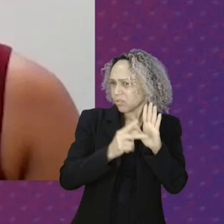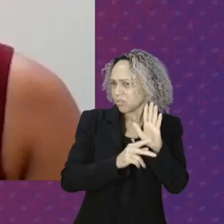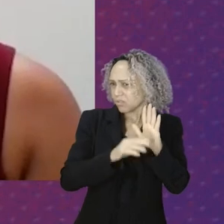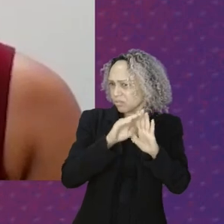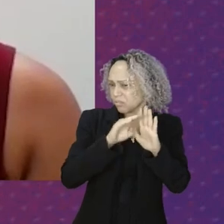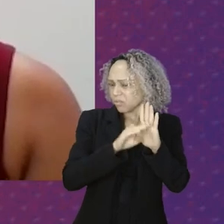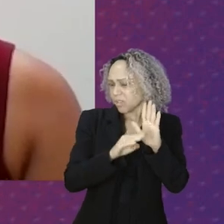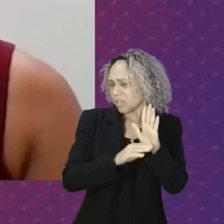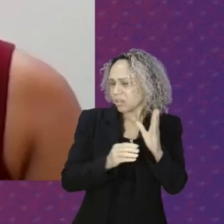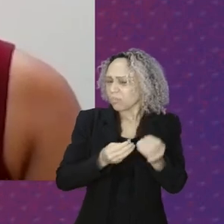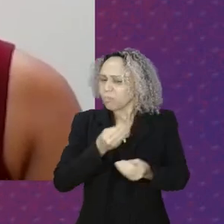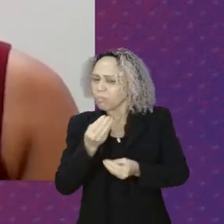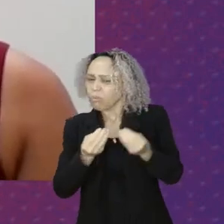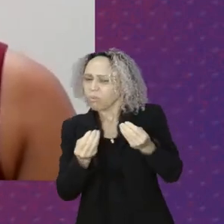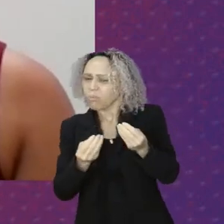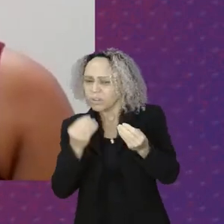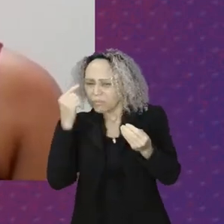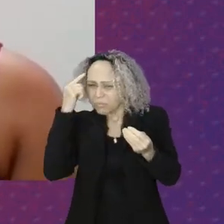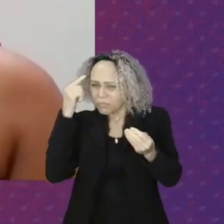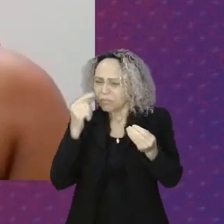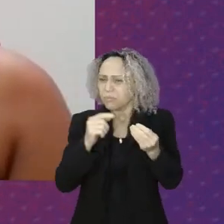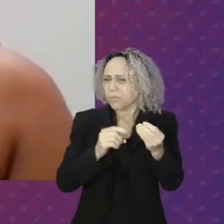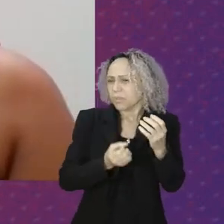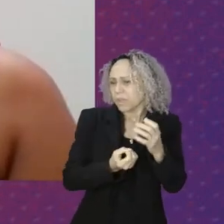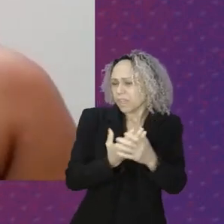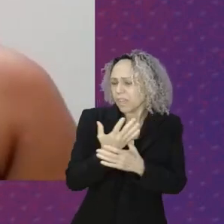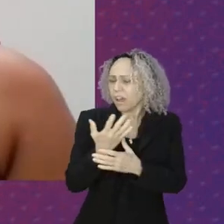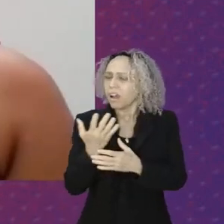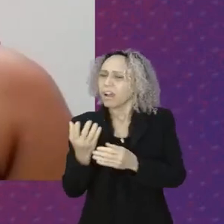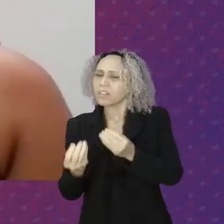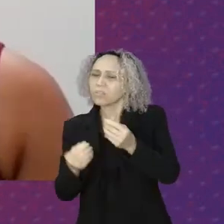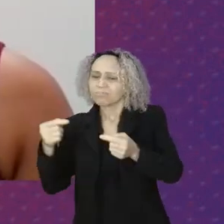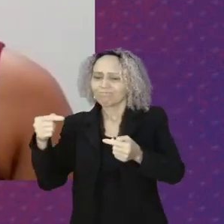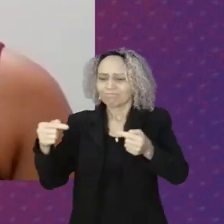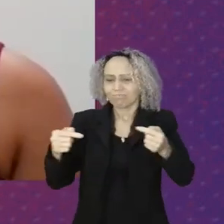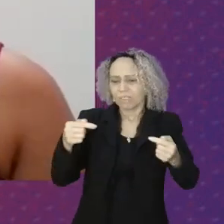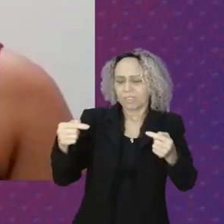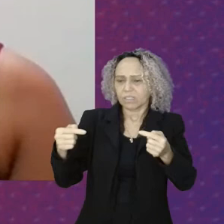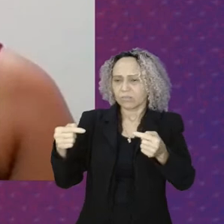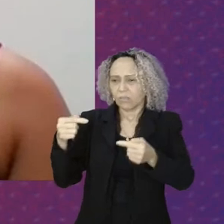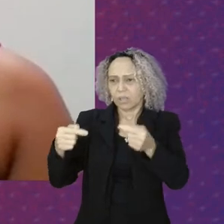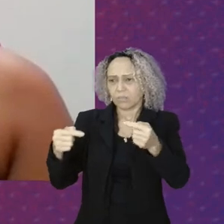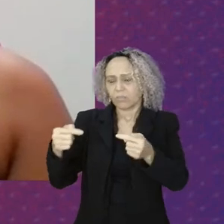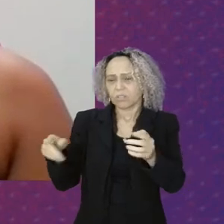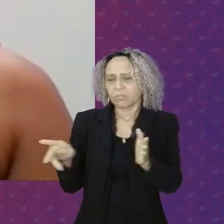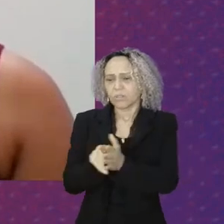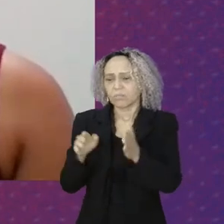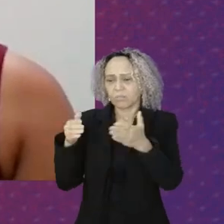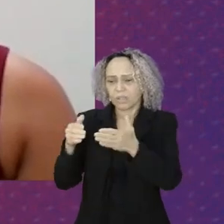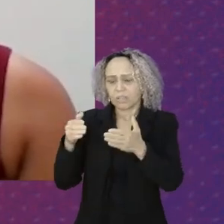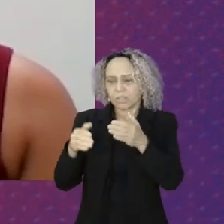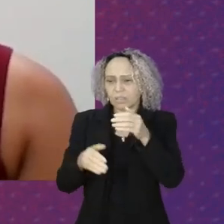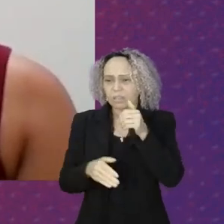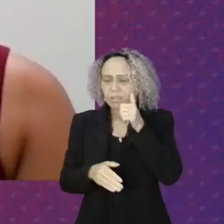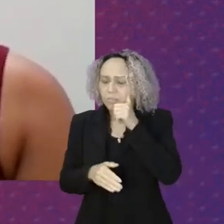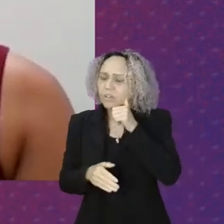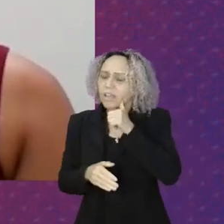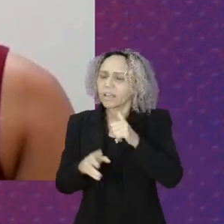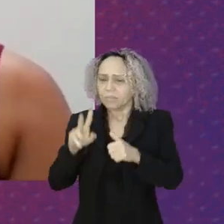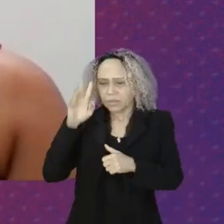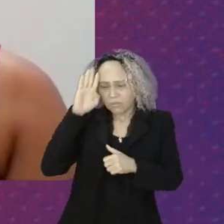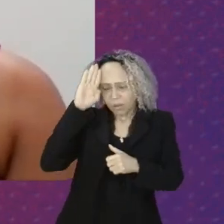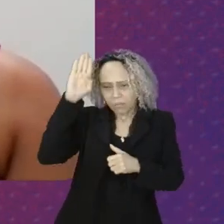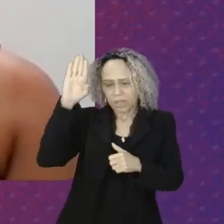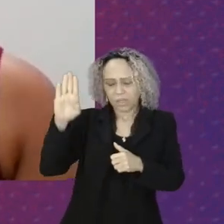se relaciona com as políticas para as mulheres, em especial as políticas de enfrentamento à